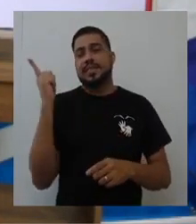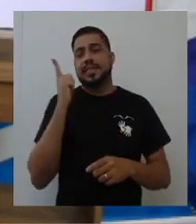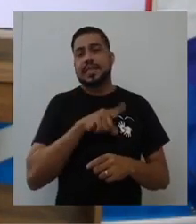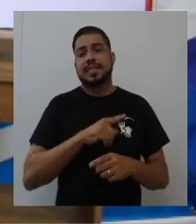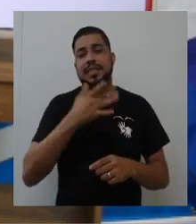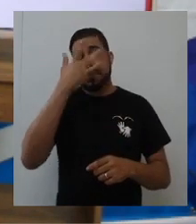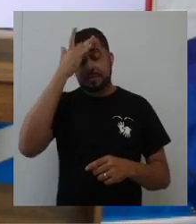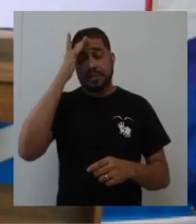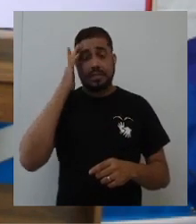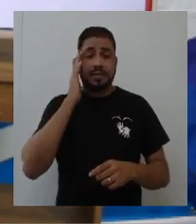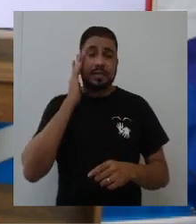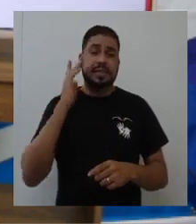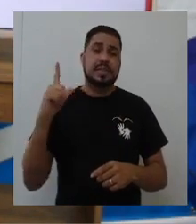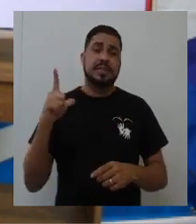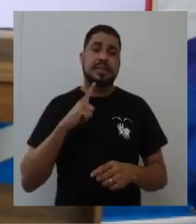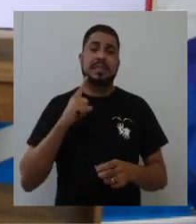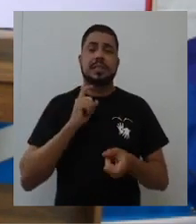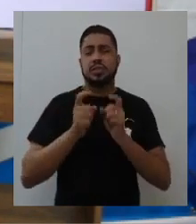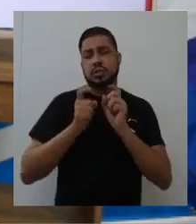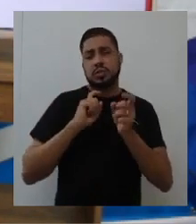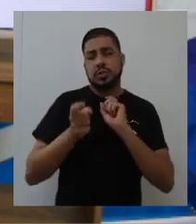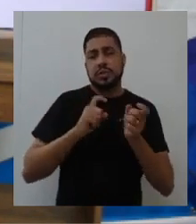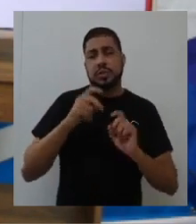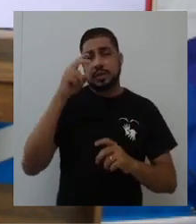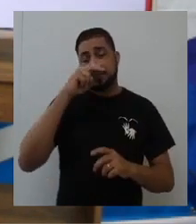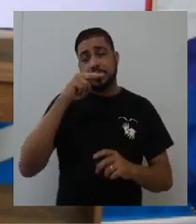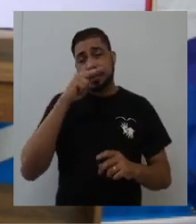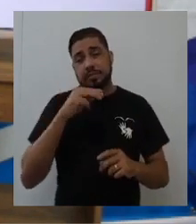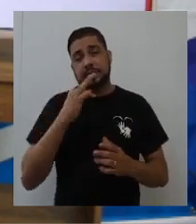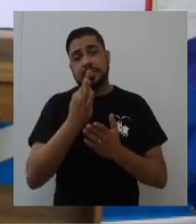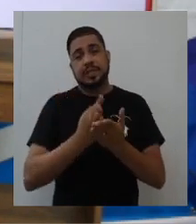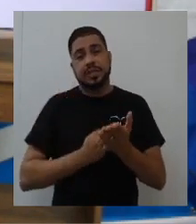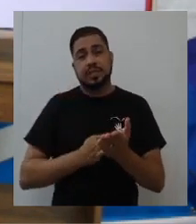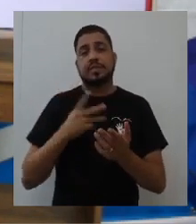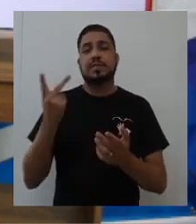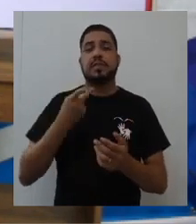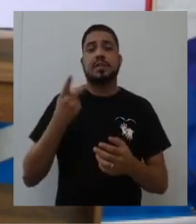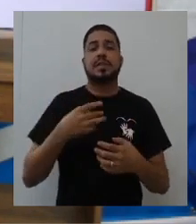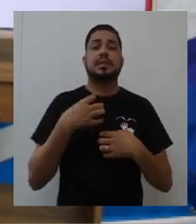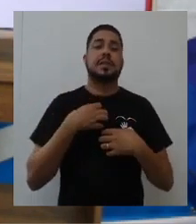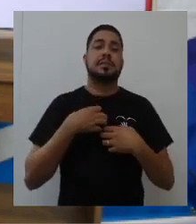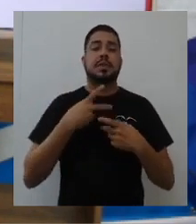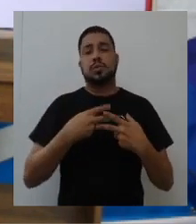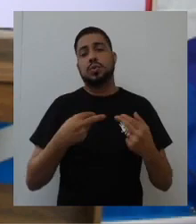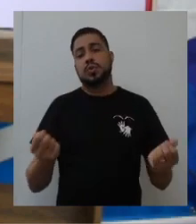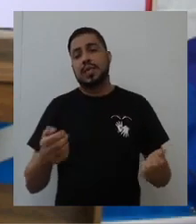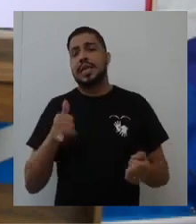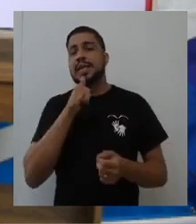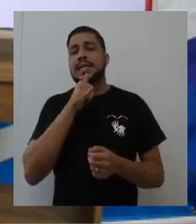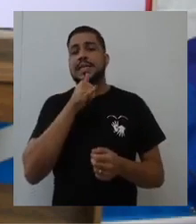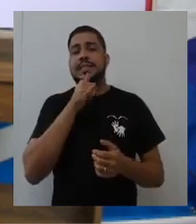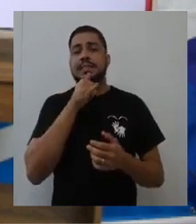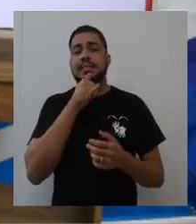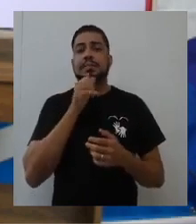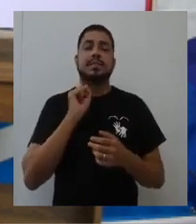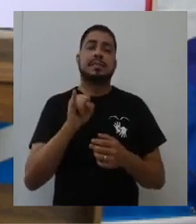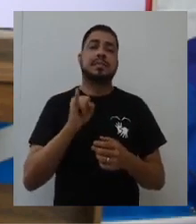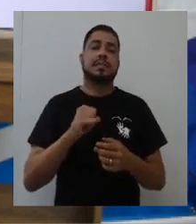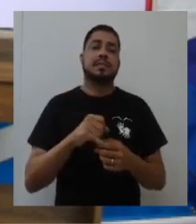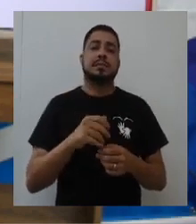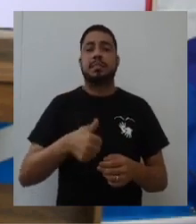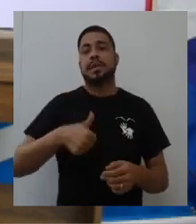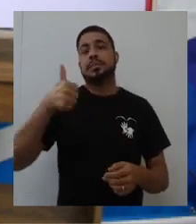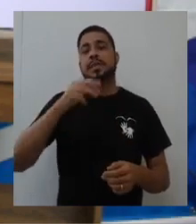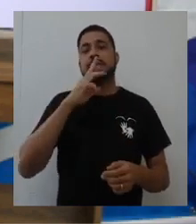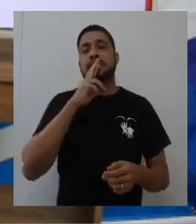que as pessoas estejam discutindo o mesmo texto, ou seja, falando da mesma coisa. Por exemplo, se na sua primeira resposta,